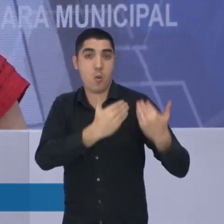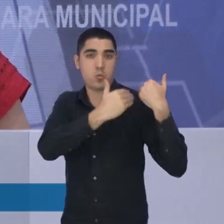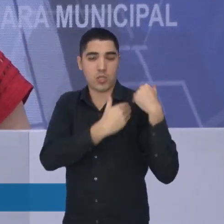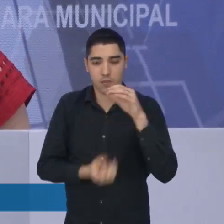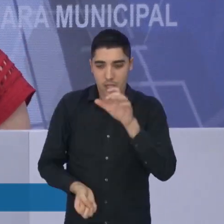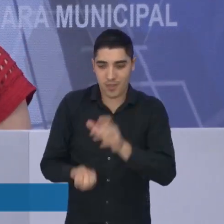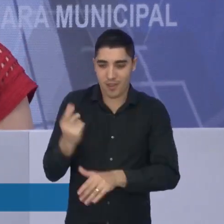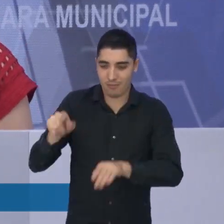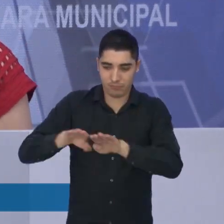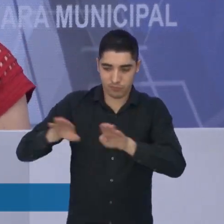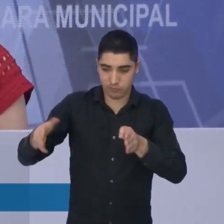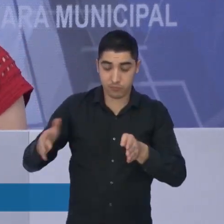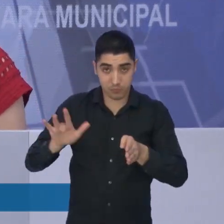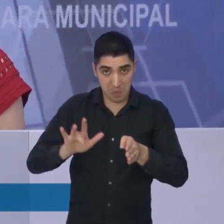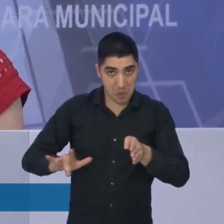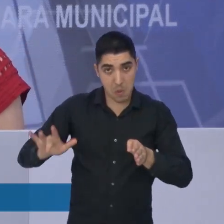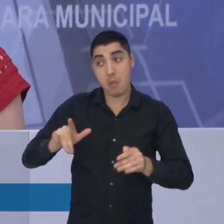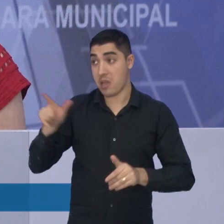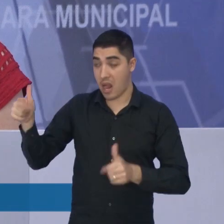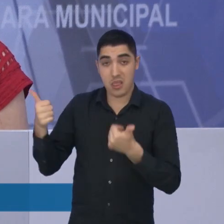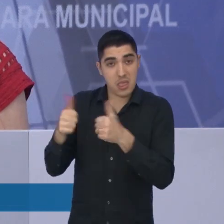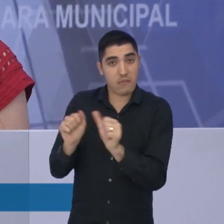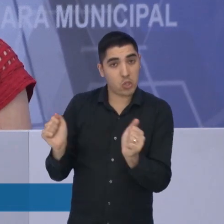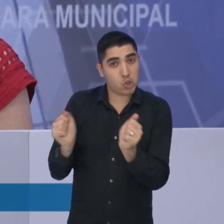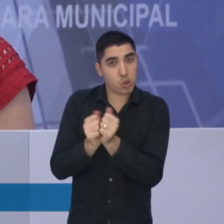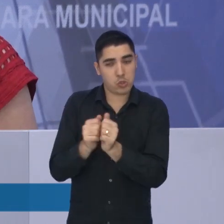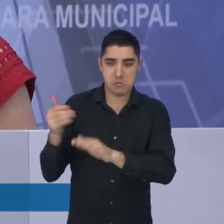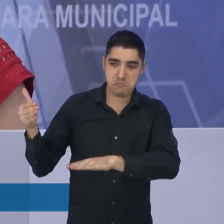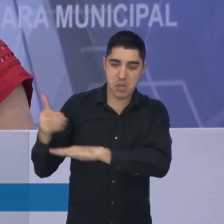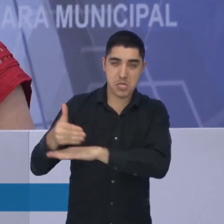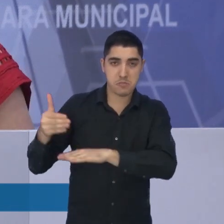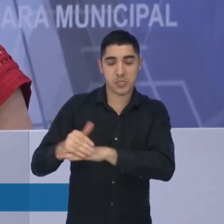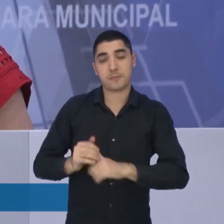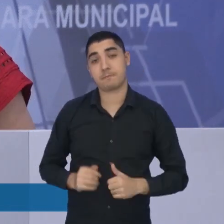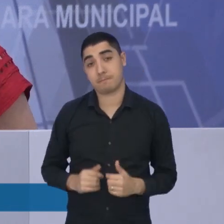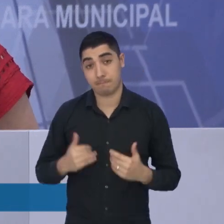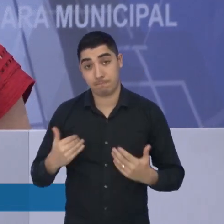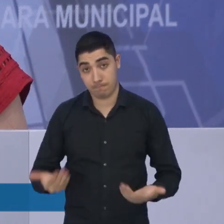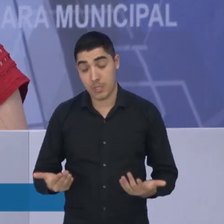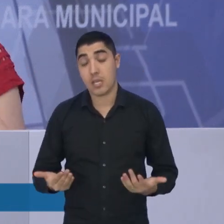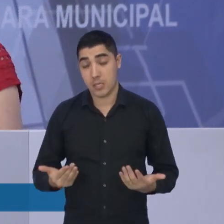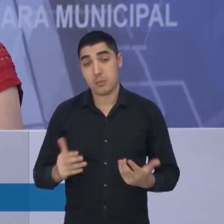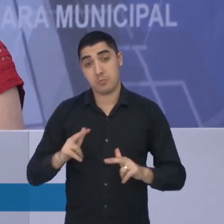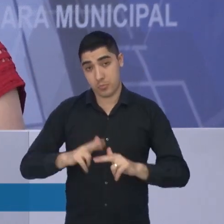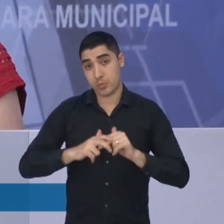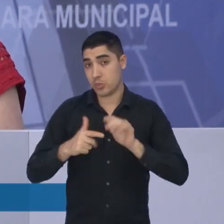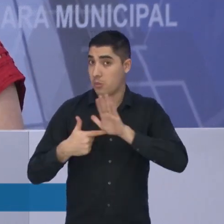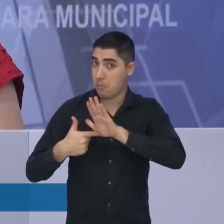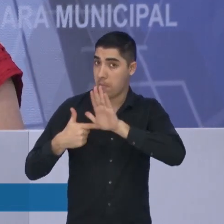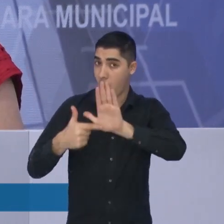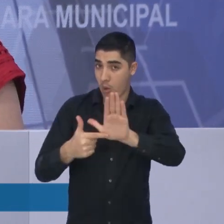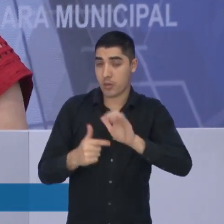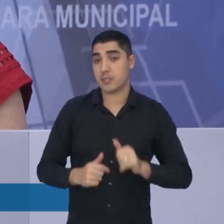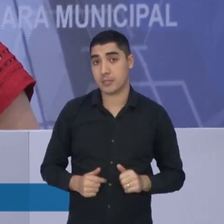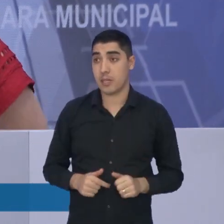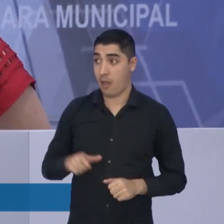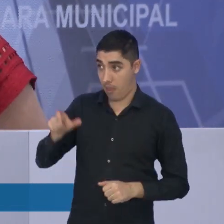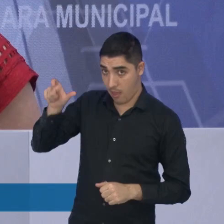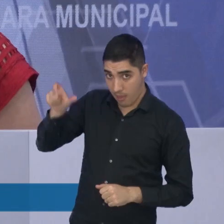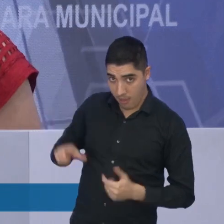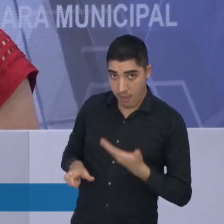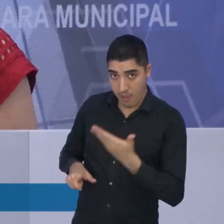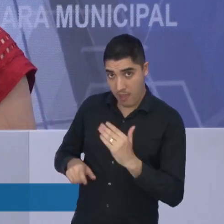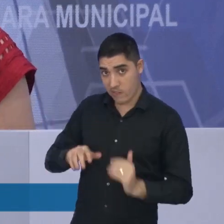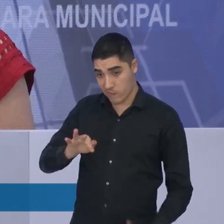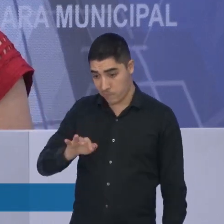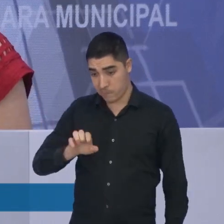festivo durante a reunião. Neste sentido, ressalta-se que a jornalista